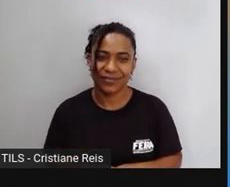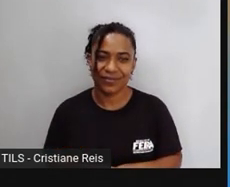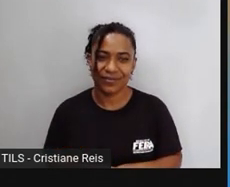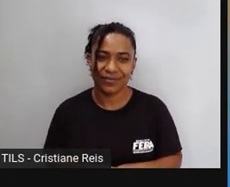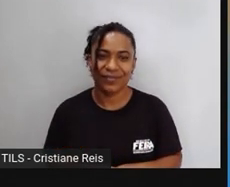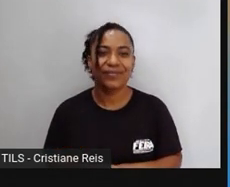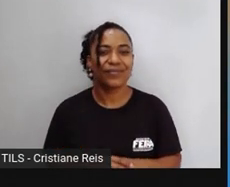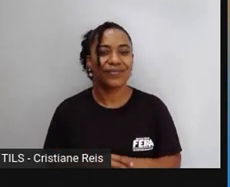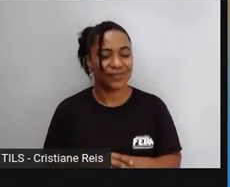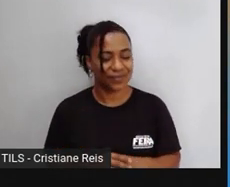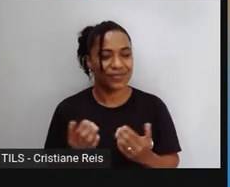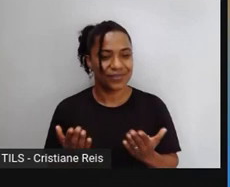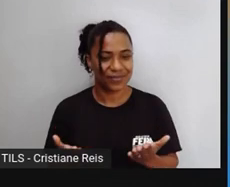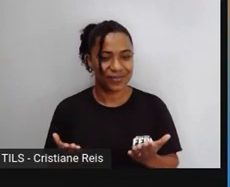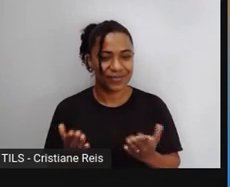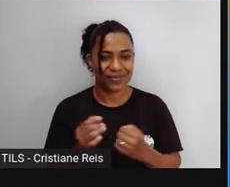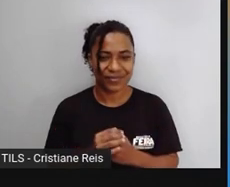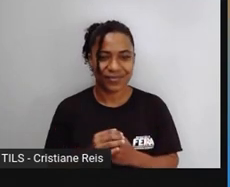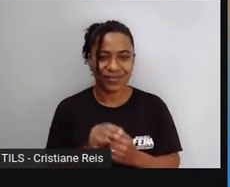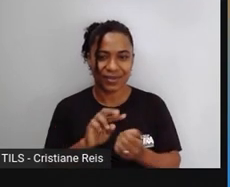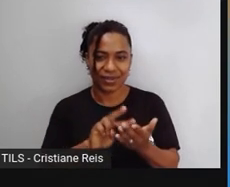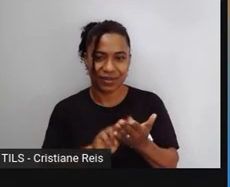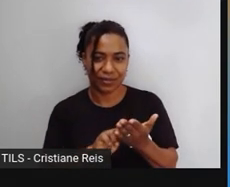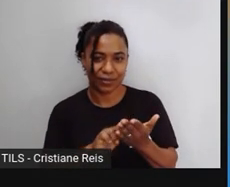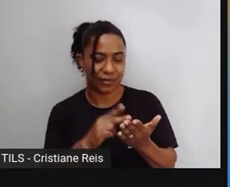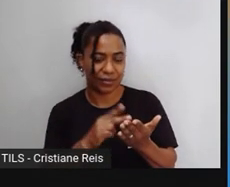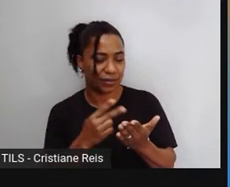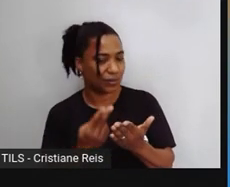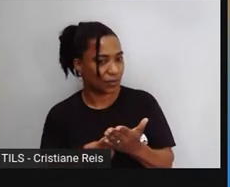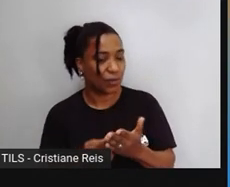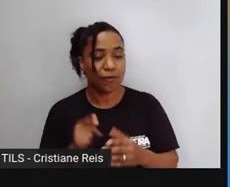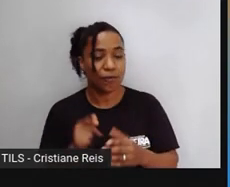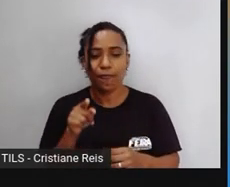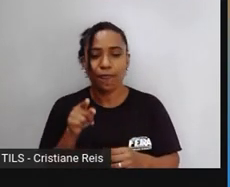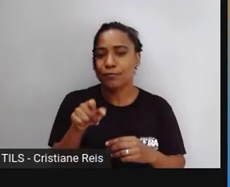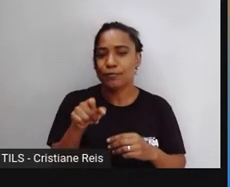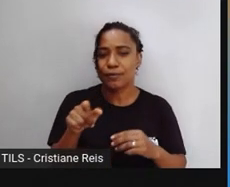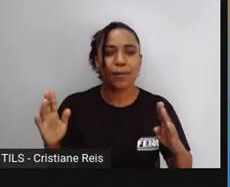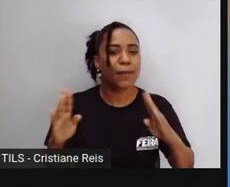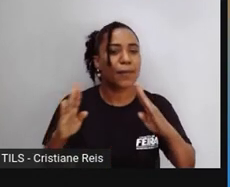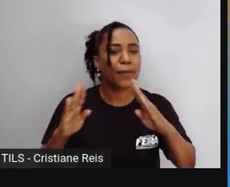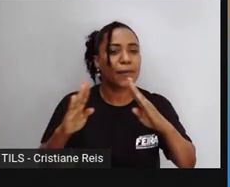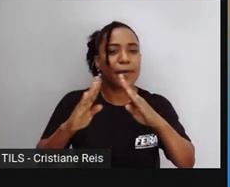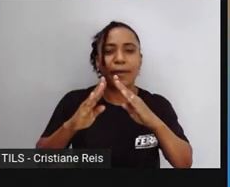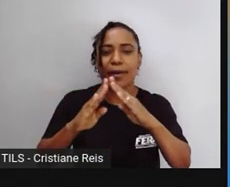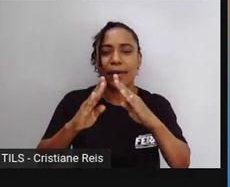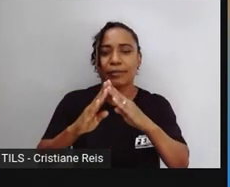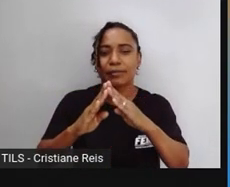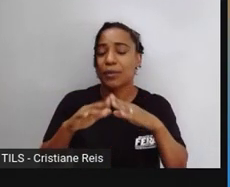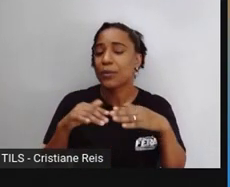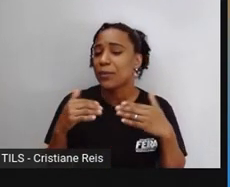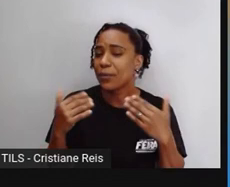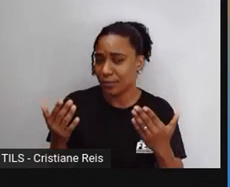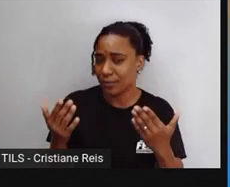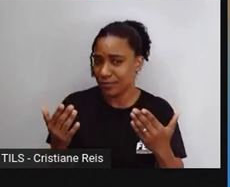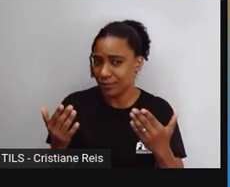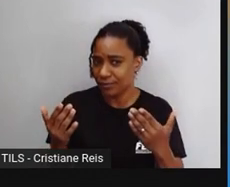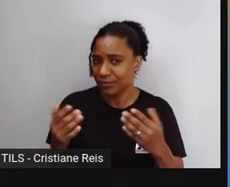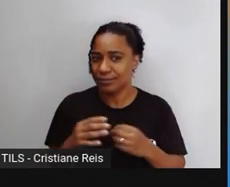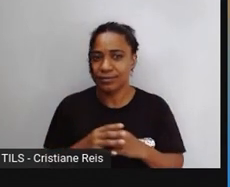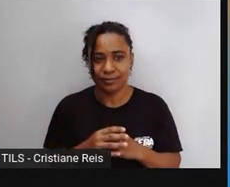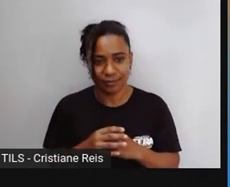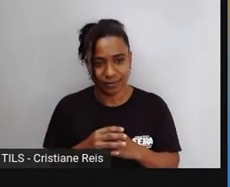in? Em que tipo de casa você mora? For example, I live in a